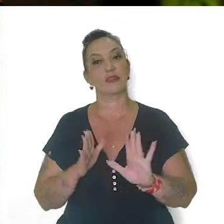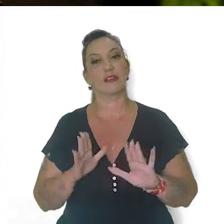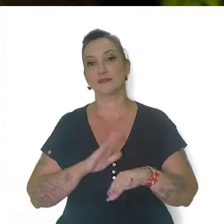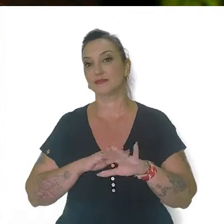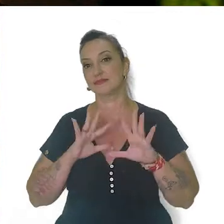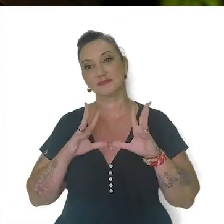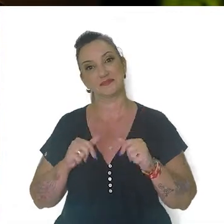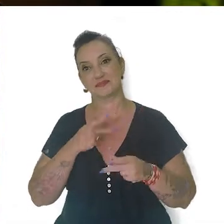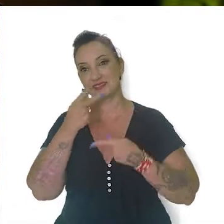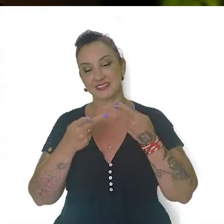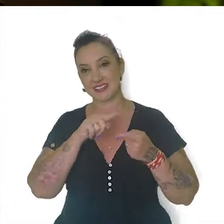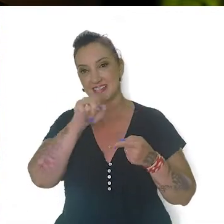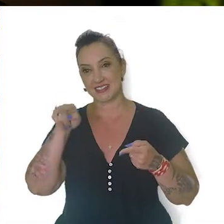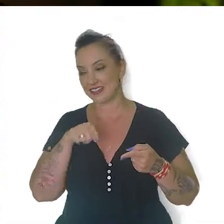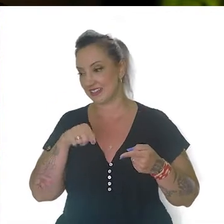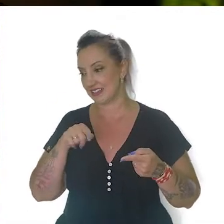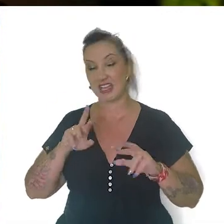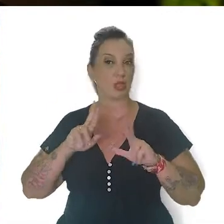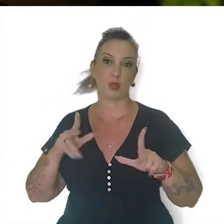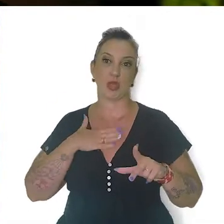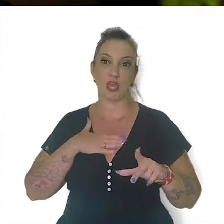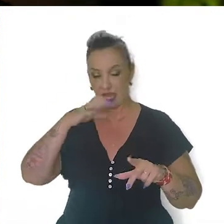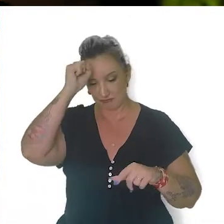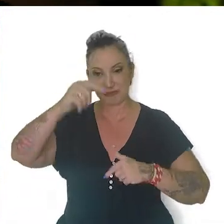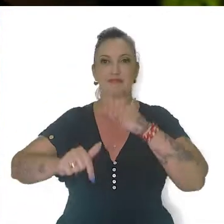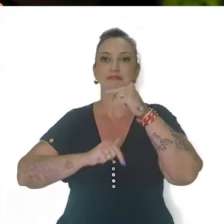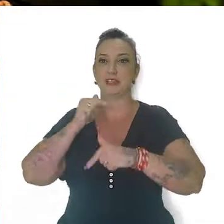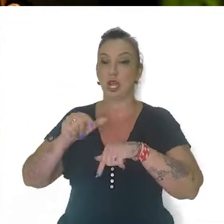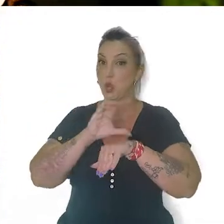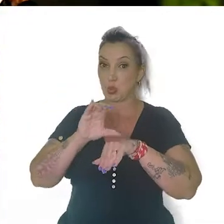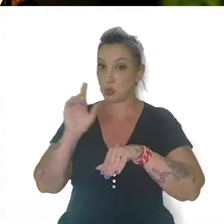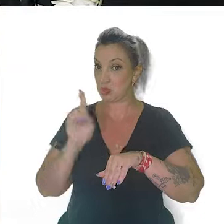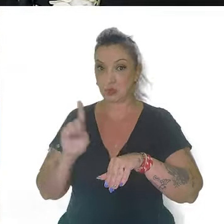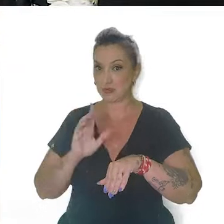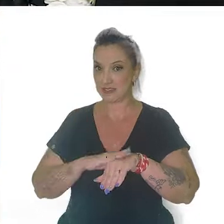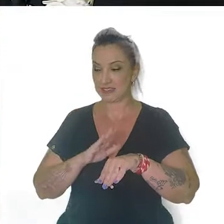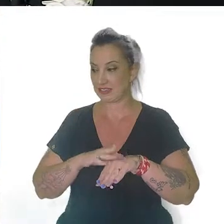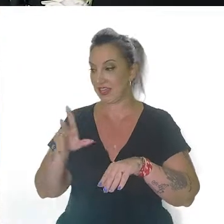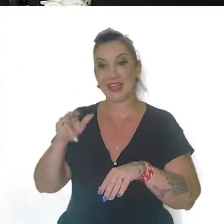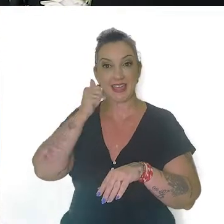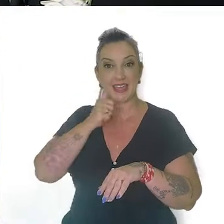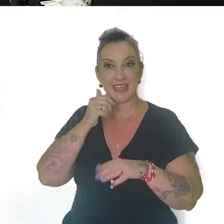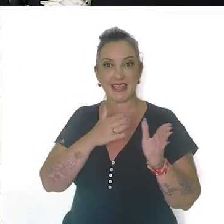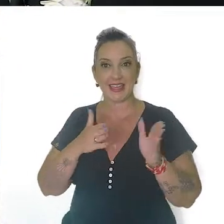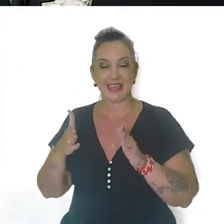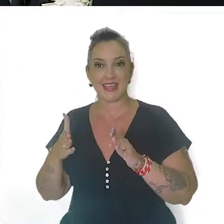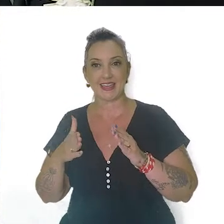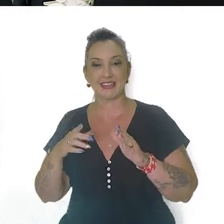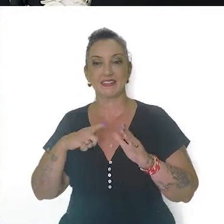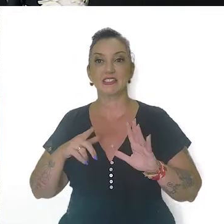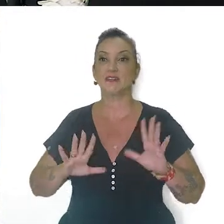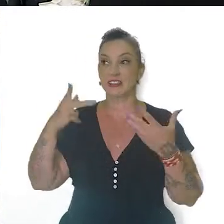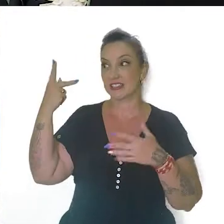Faziam tudo, porque eu vou falar para você, eu não era, eu aprendi na lida, eu não fiz curso, né? Minha irmã, como produtora, minha irmã